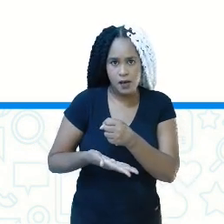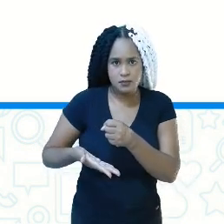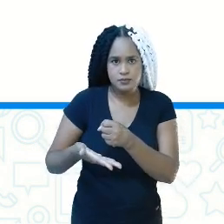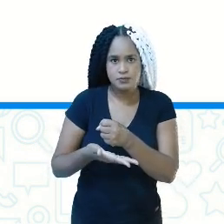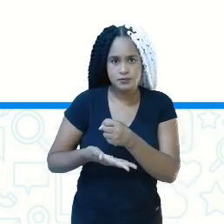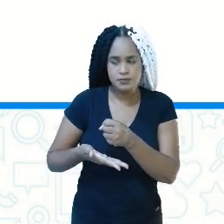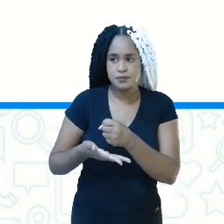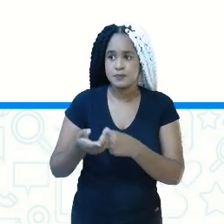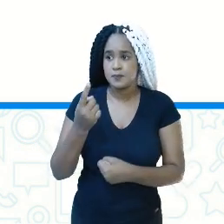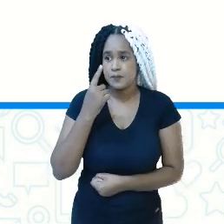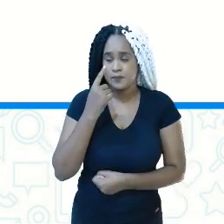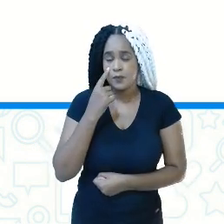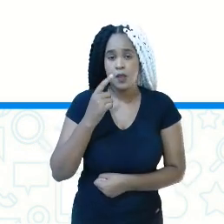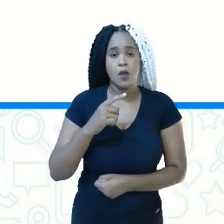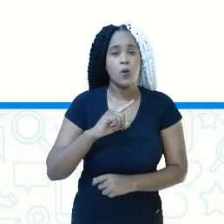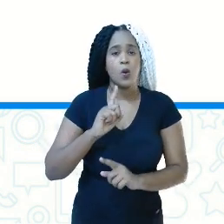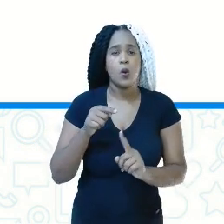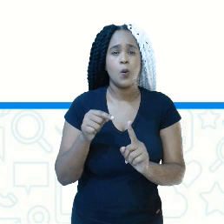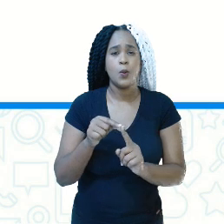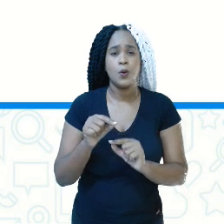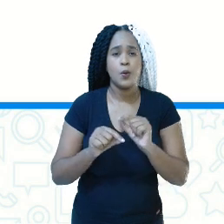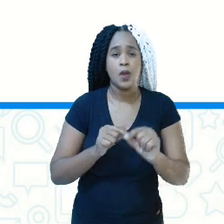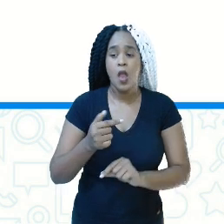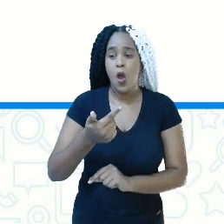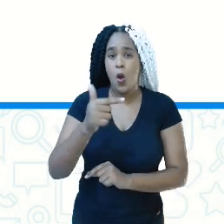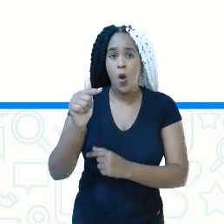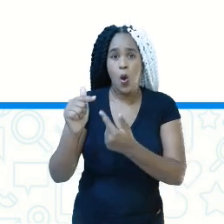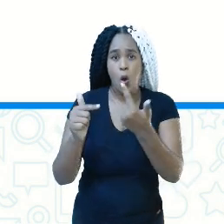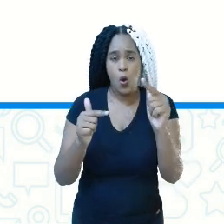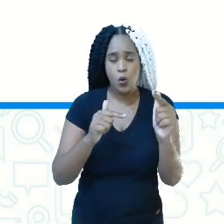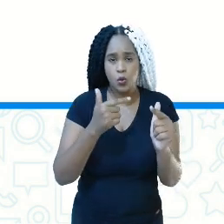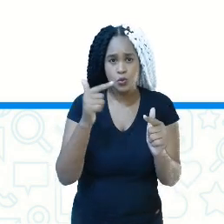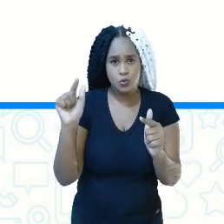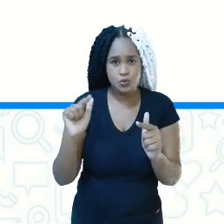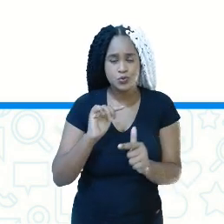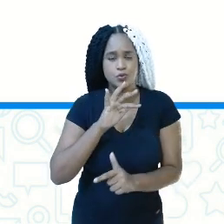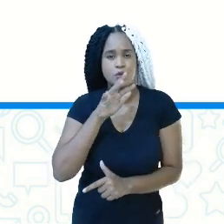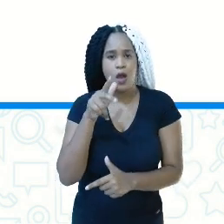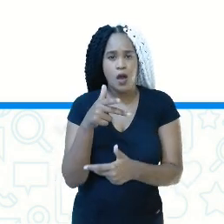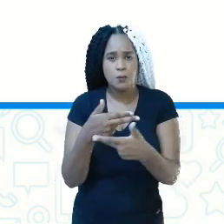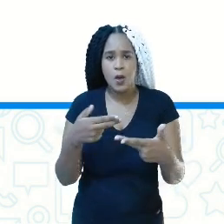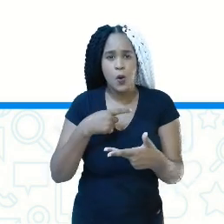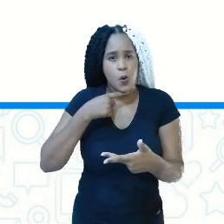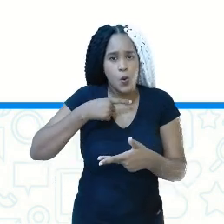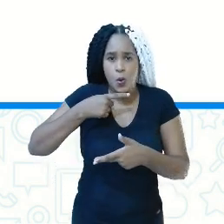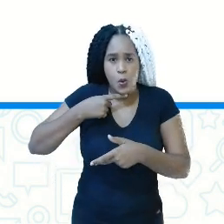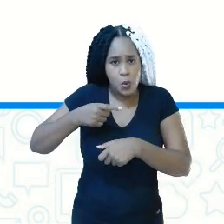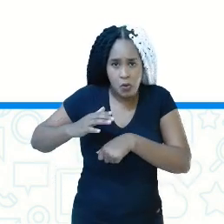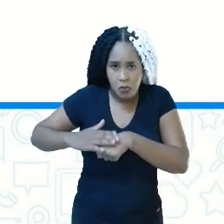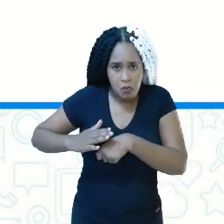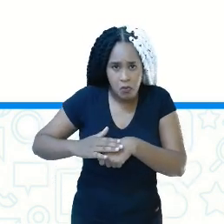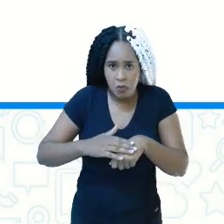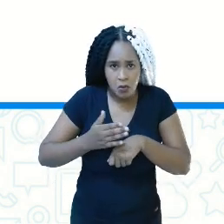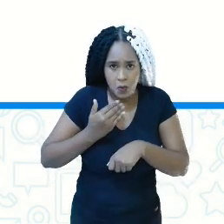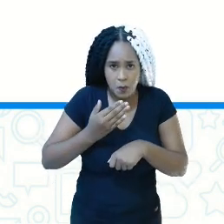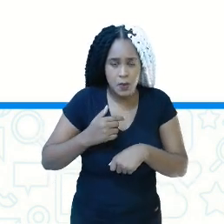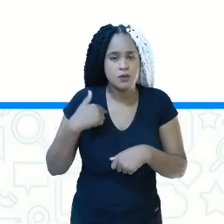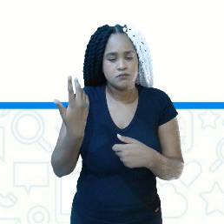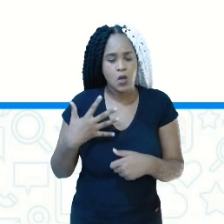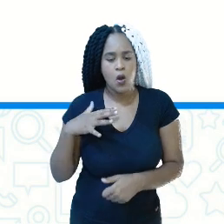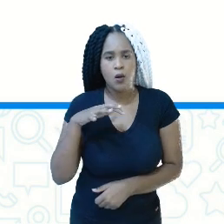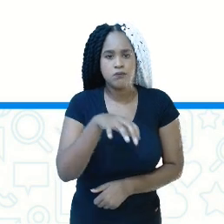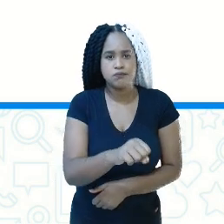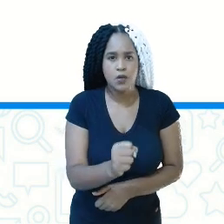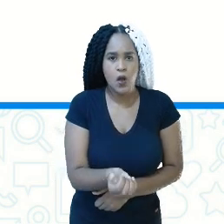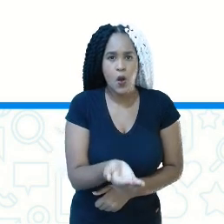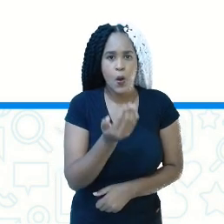certo? Servindo de alimento para os organismos que não conseguem produzir o seu próprio alimento. Ou